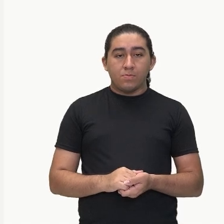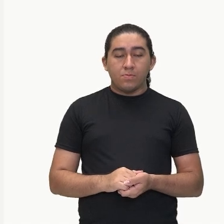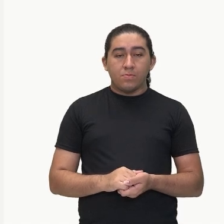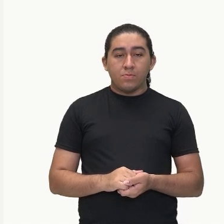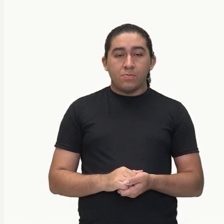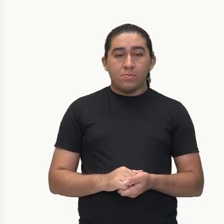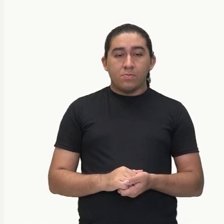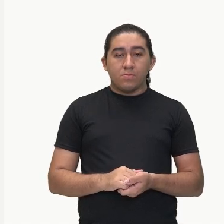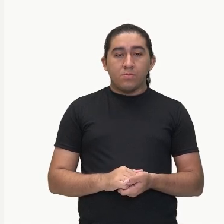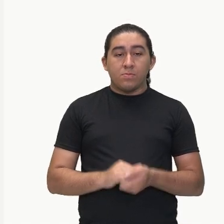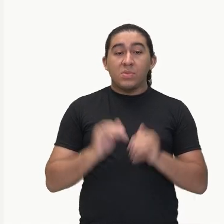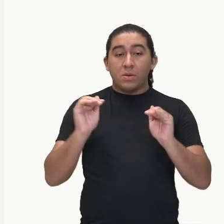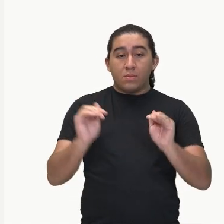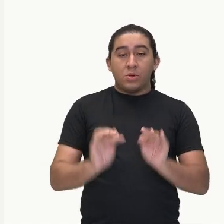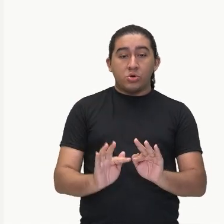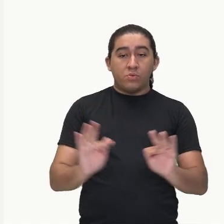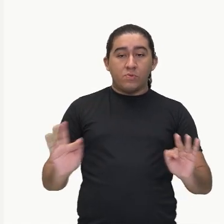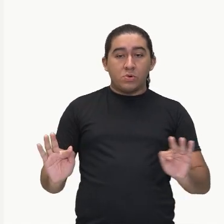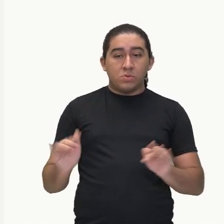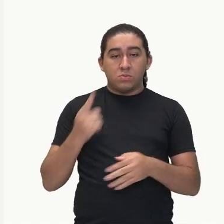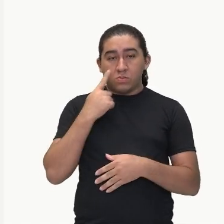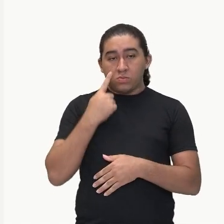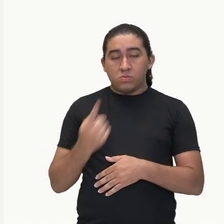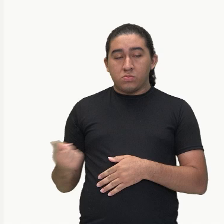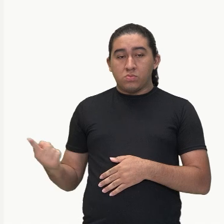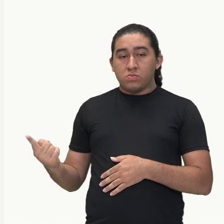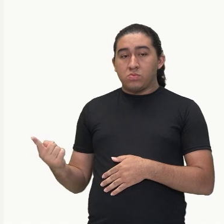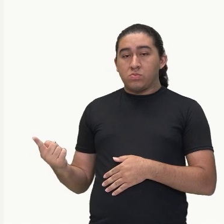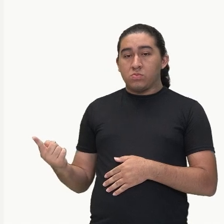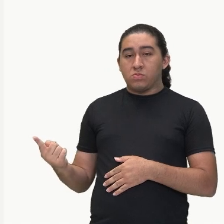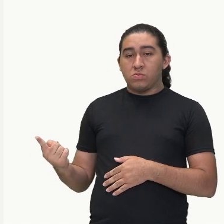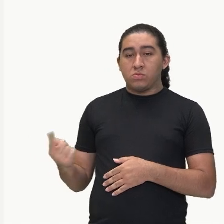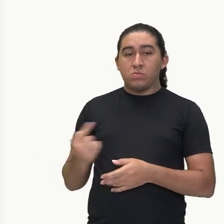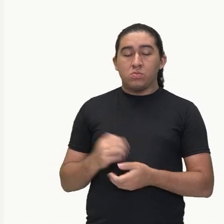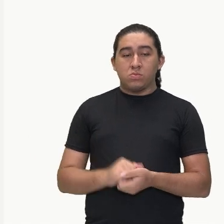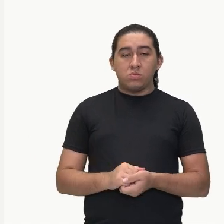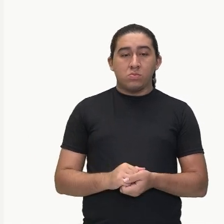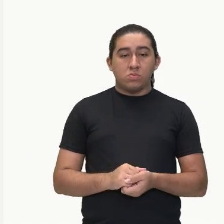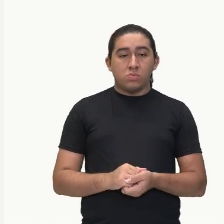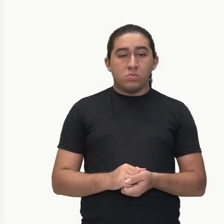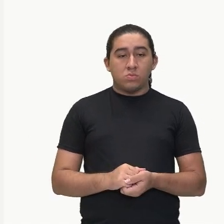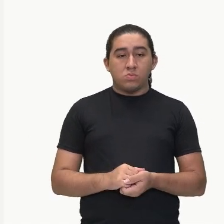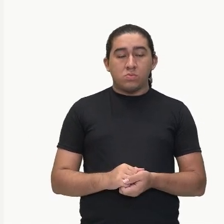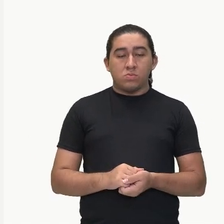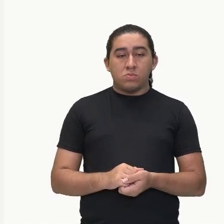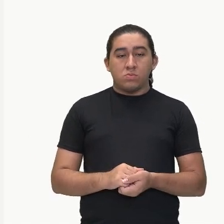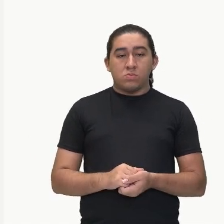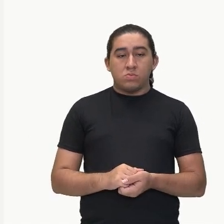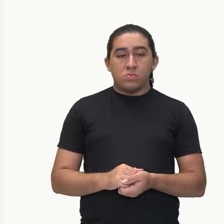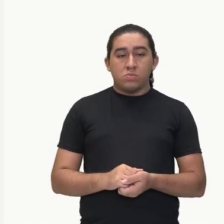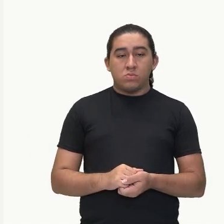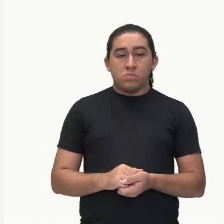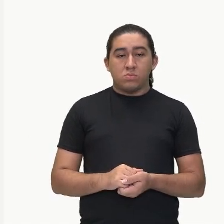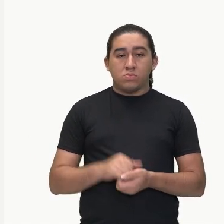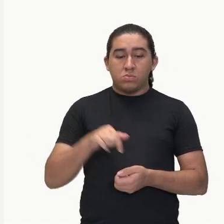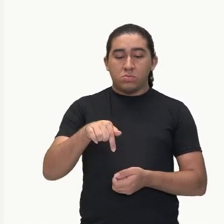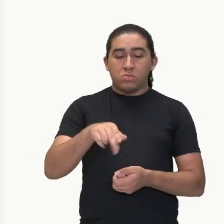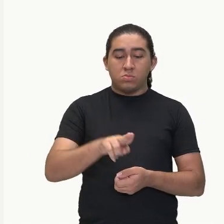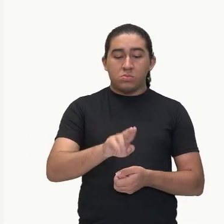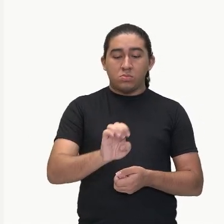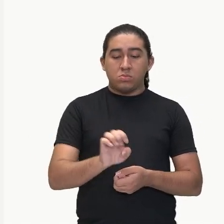Foi ele que levou. Então, o antecedente desse pronome que é o